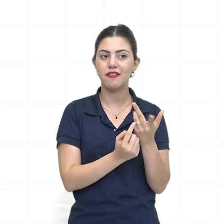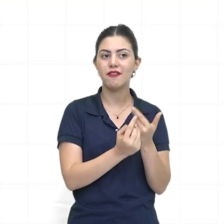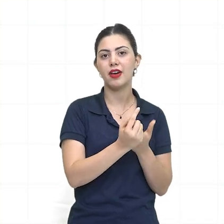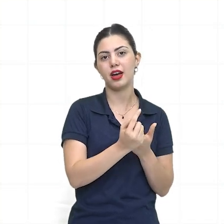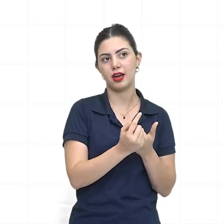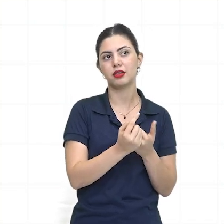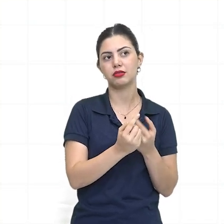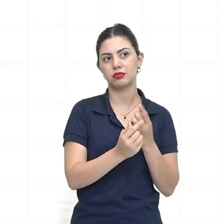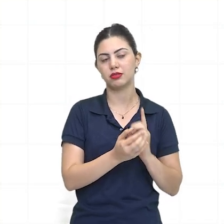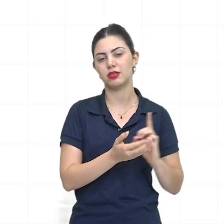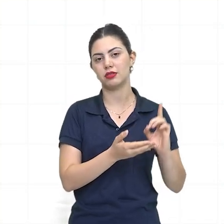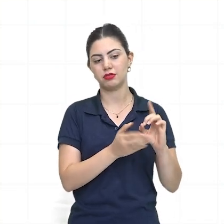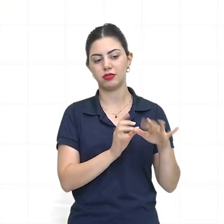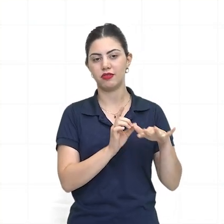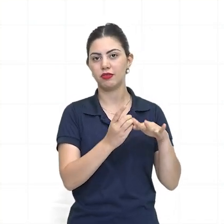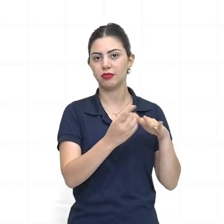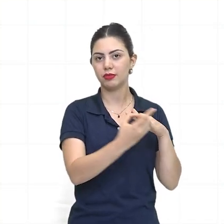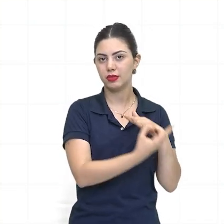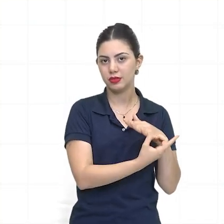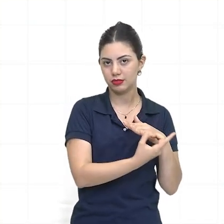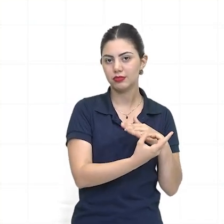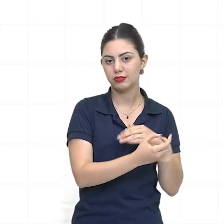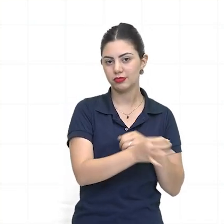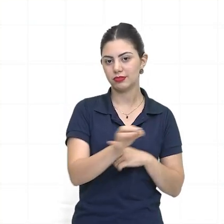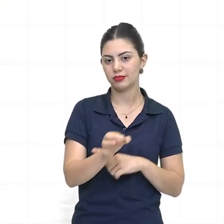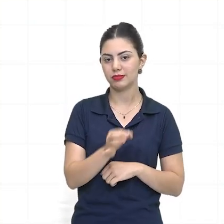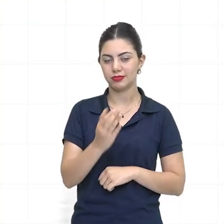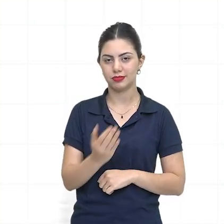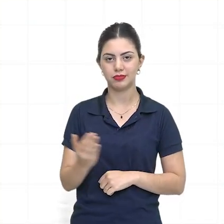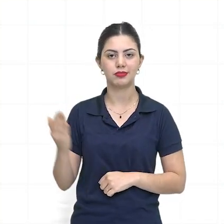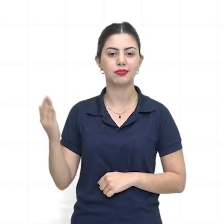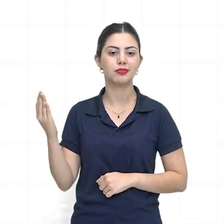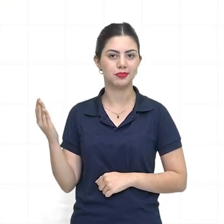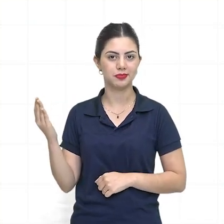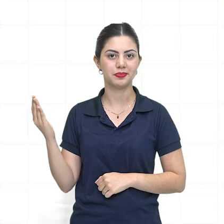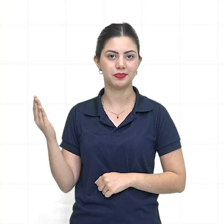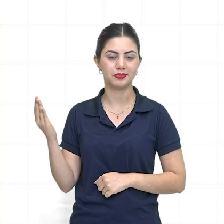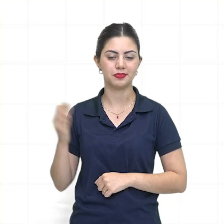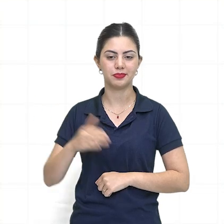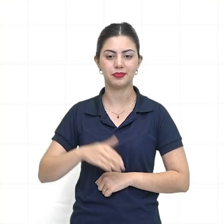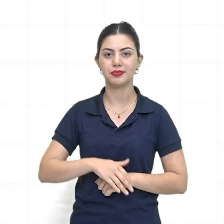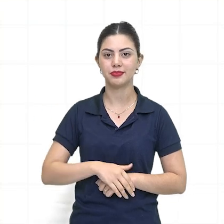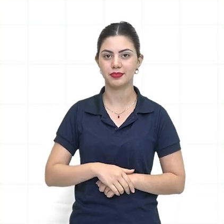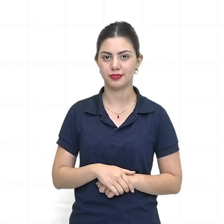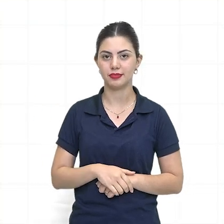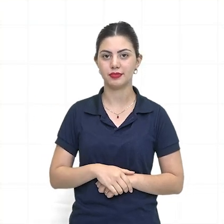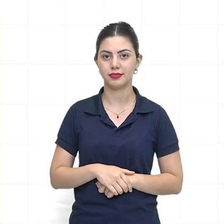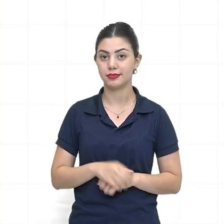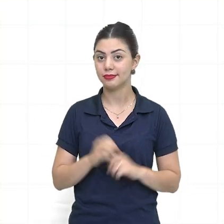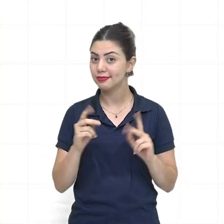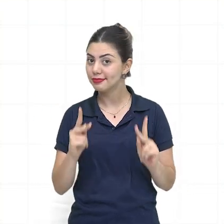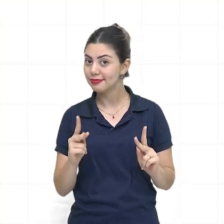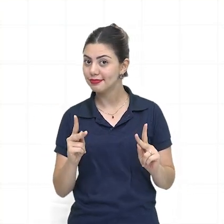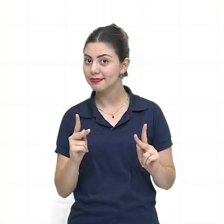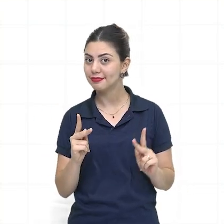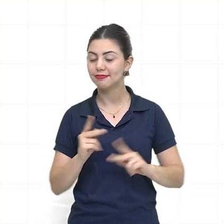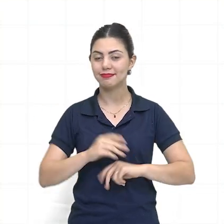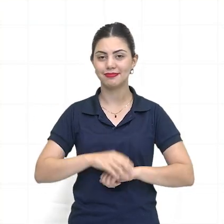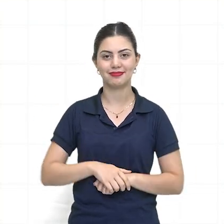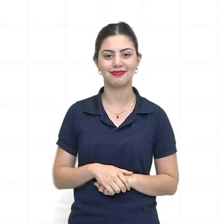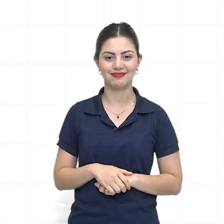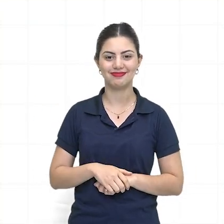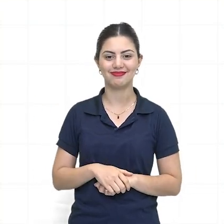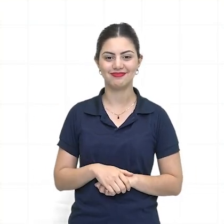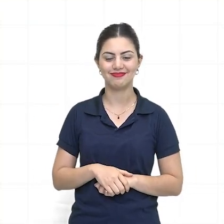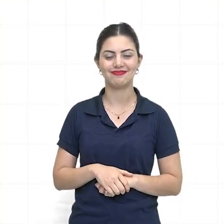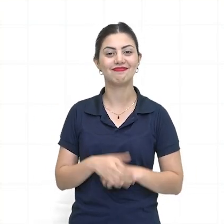politeístas, ou seja, elas acreditam em vários deuses, ok? E